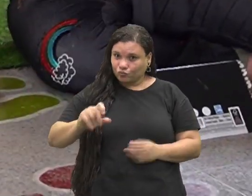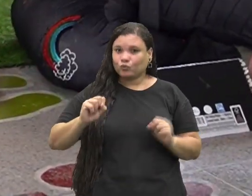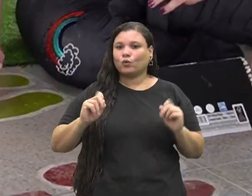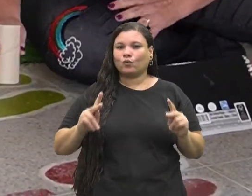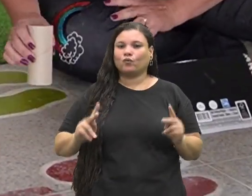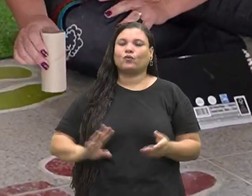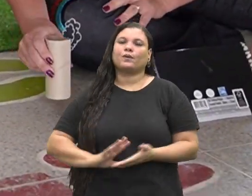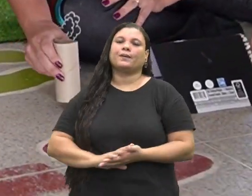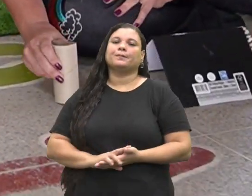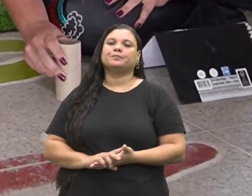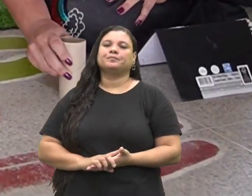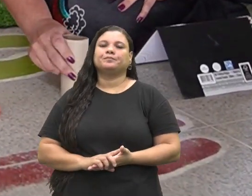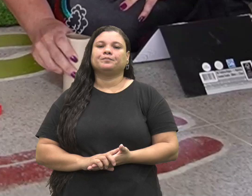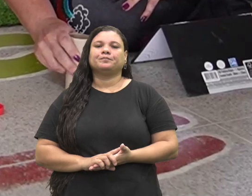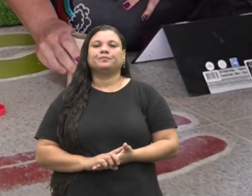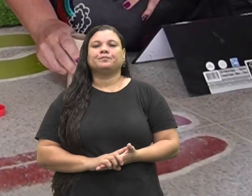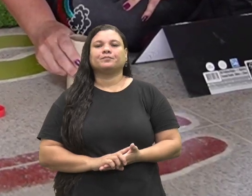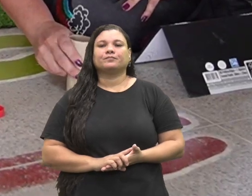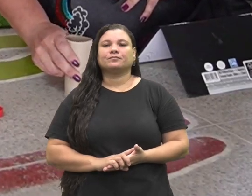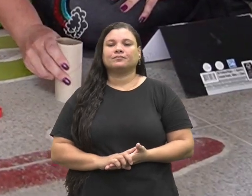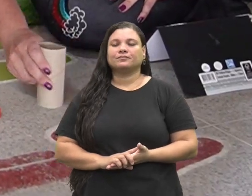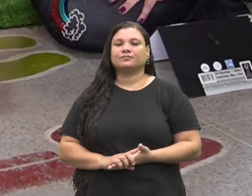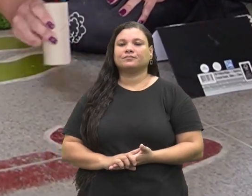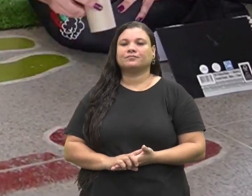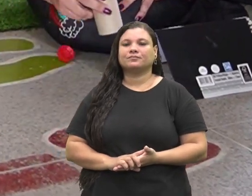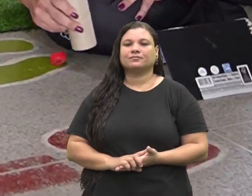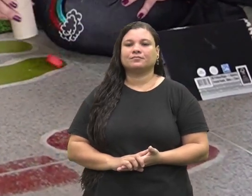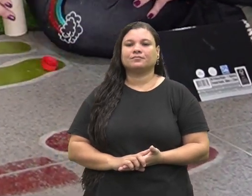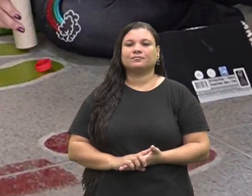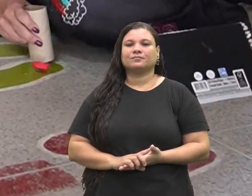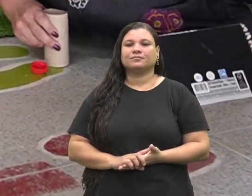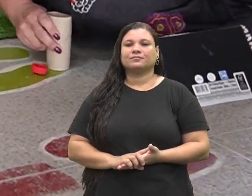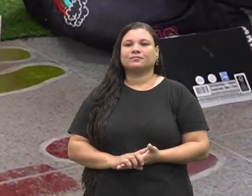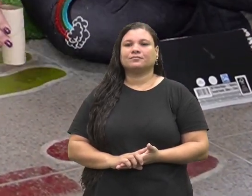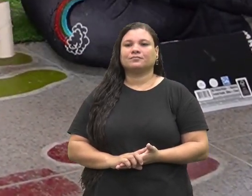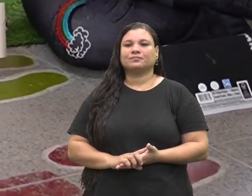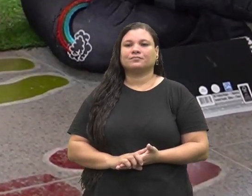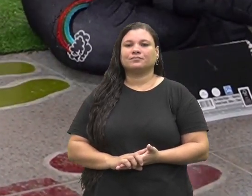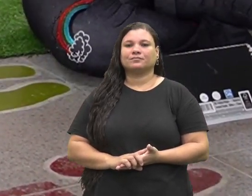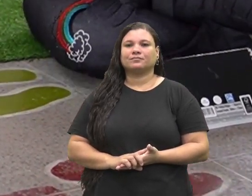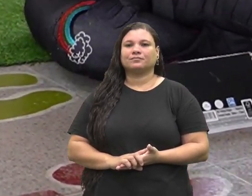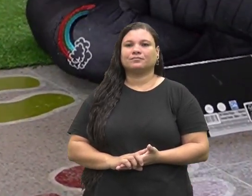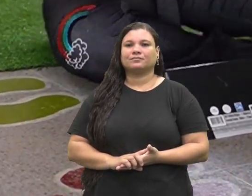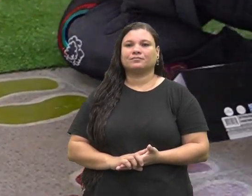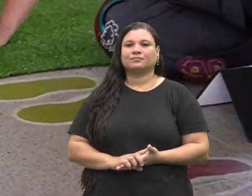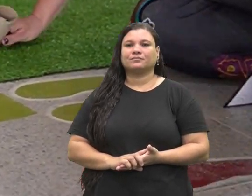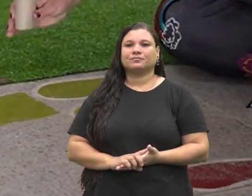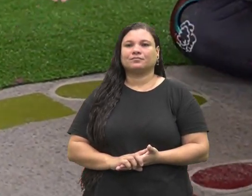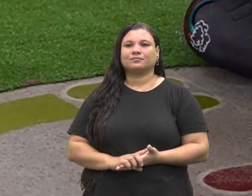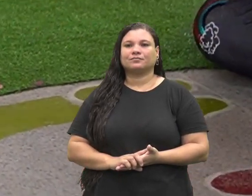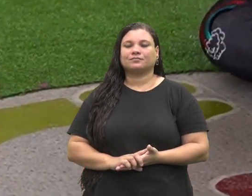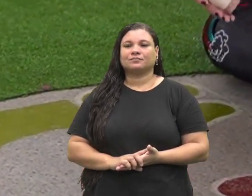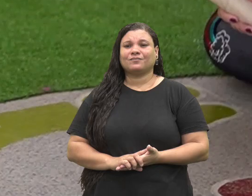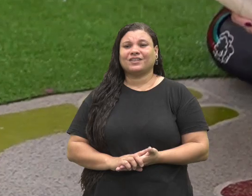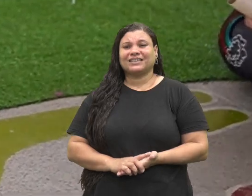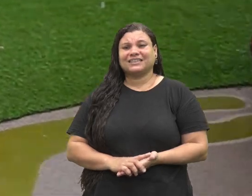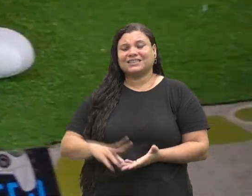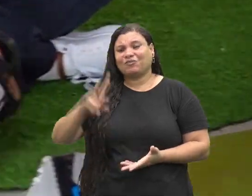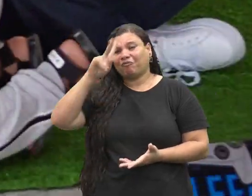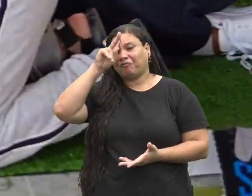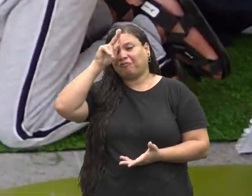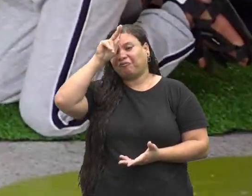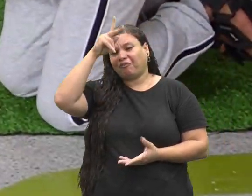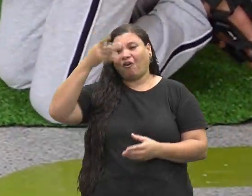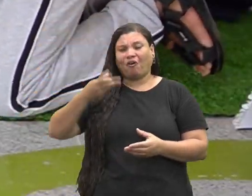Colocando aqui novamente. Ó, um, dois, três e já. Gente. Ai, joguei forte, foi fora, Gilberto.